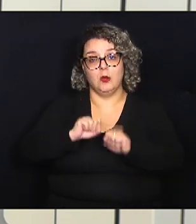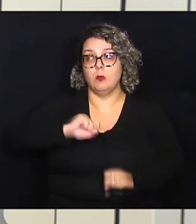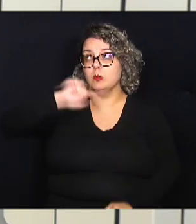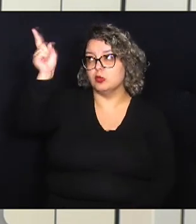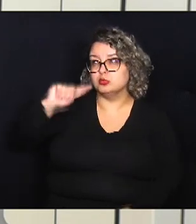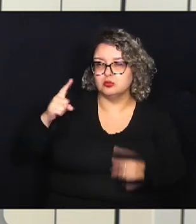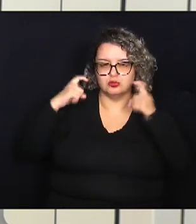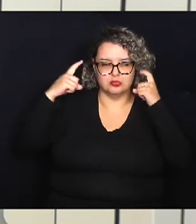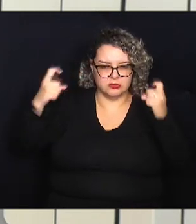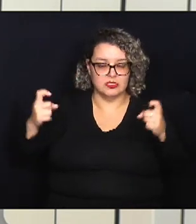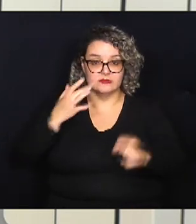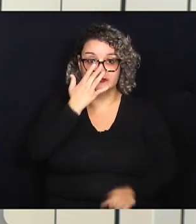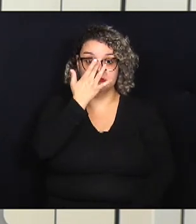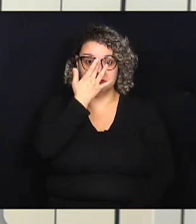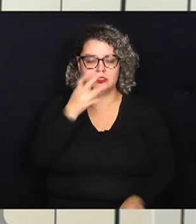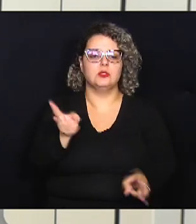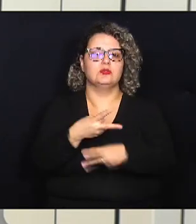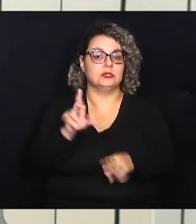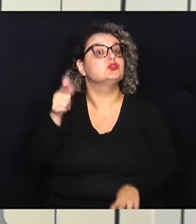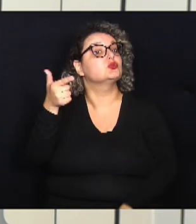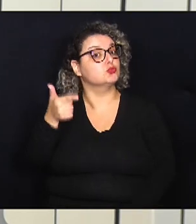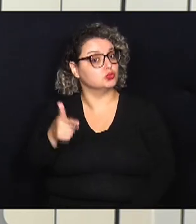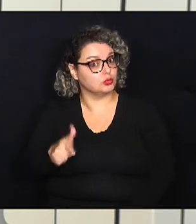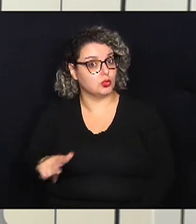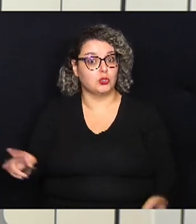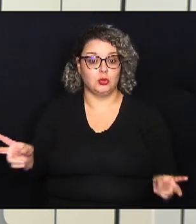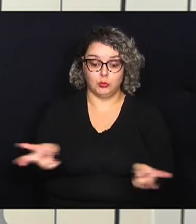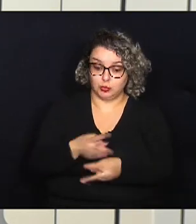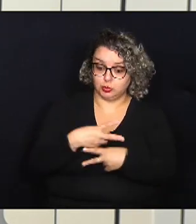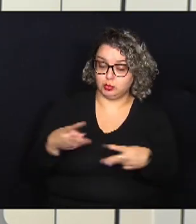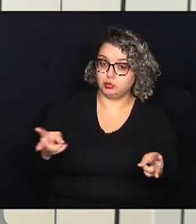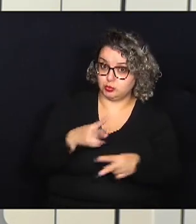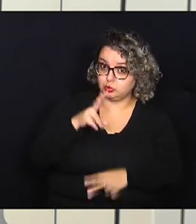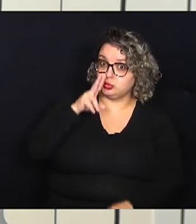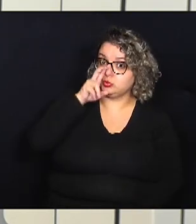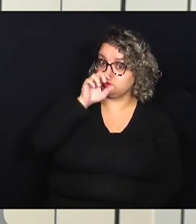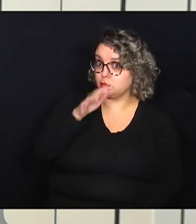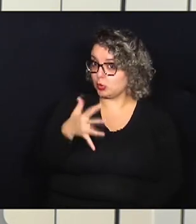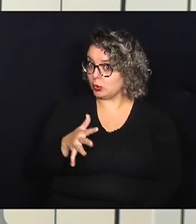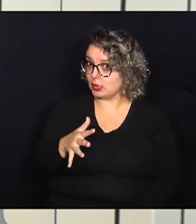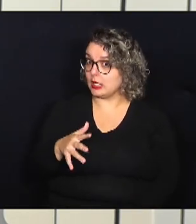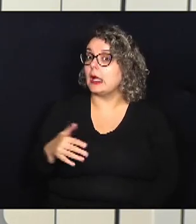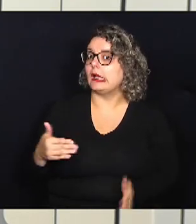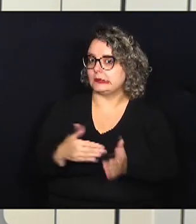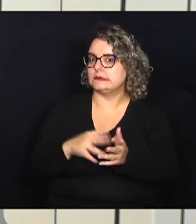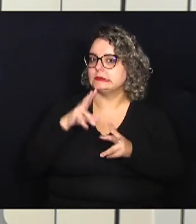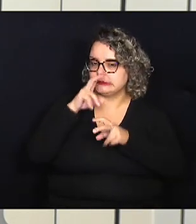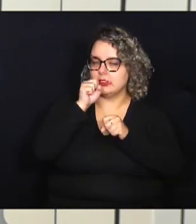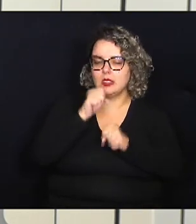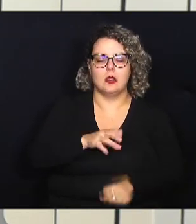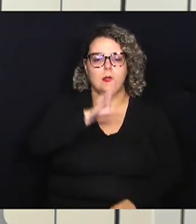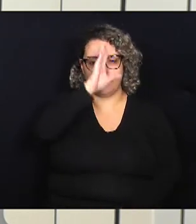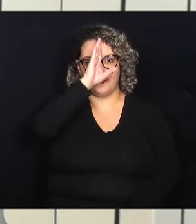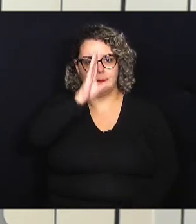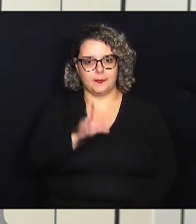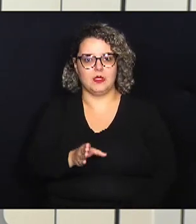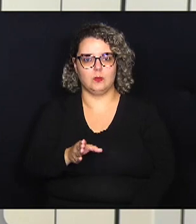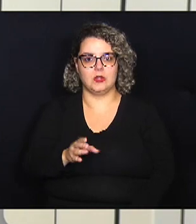trovoadas. Os ventos permanecem soprando com intensidade moderada a forte, principalmente